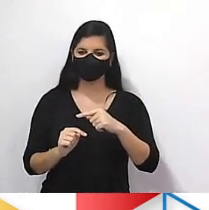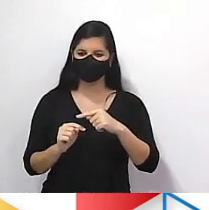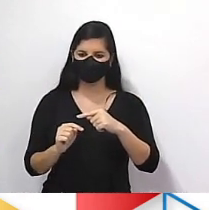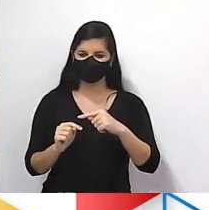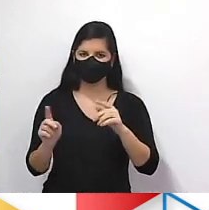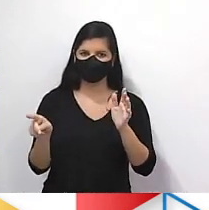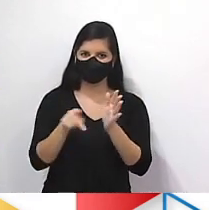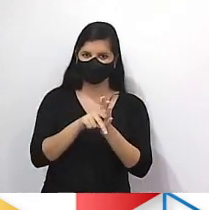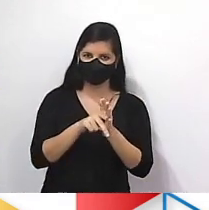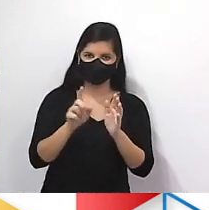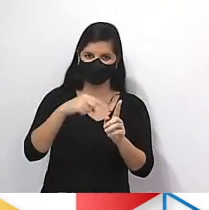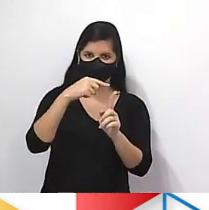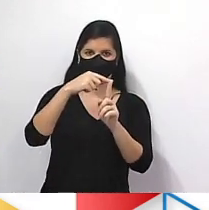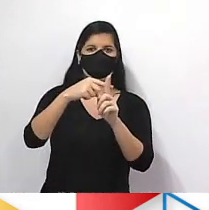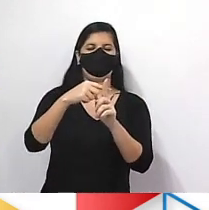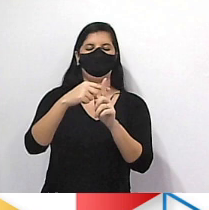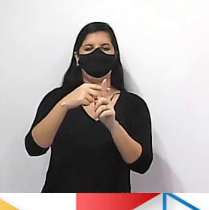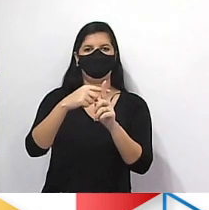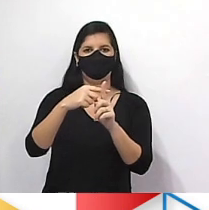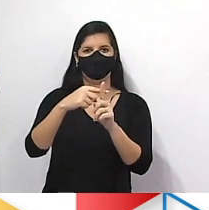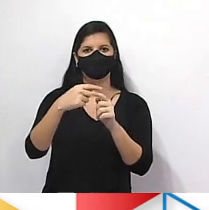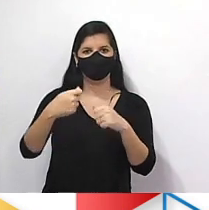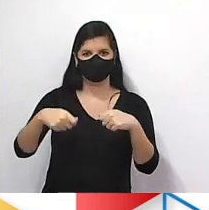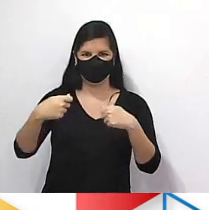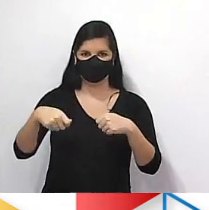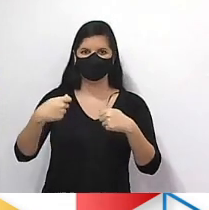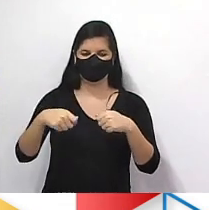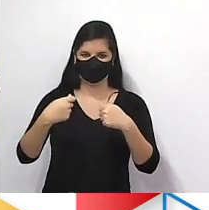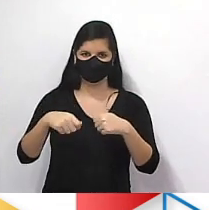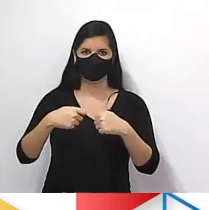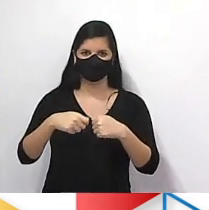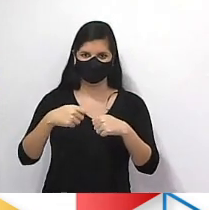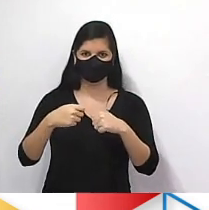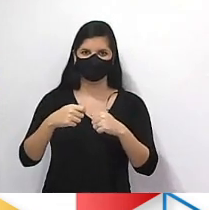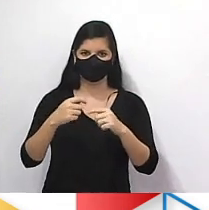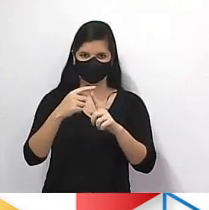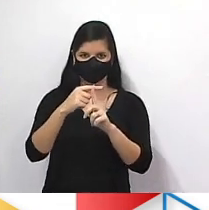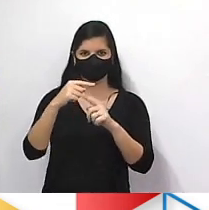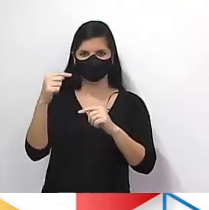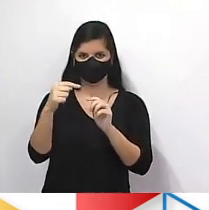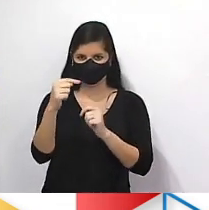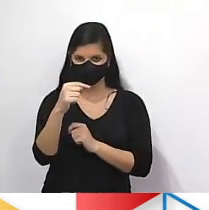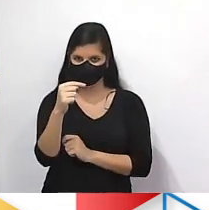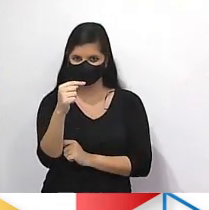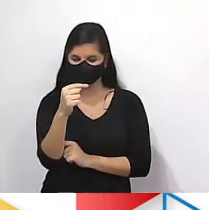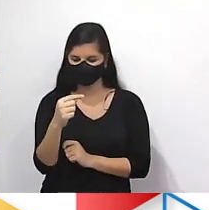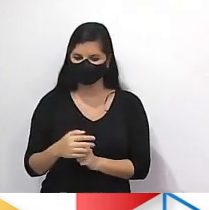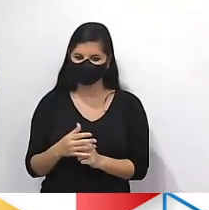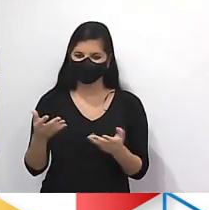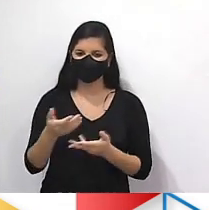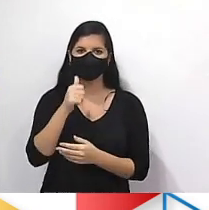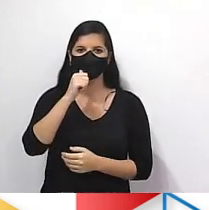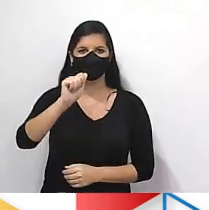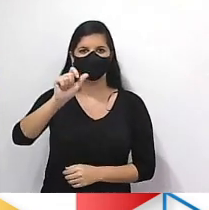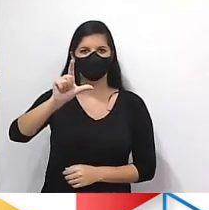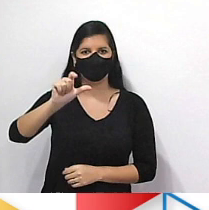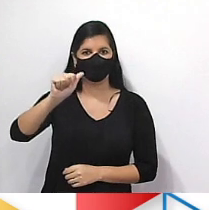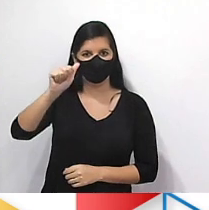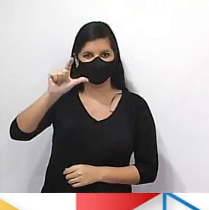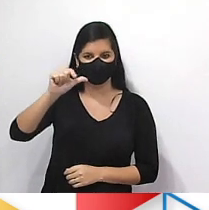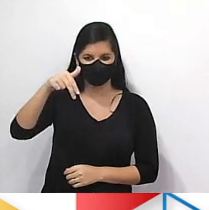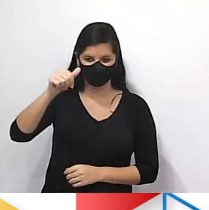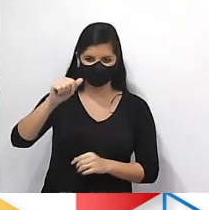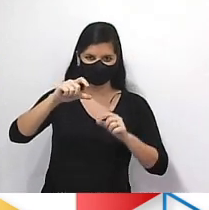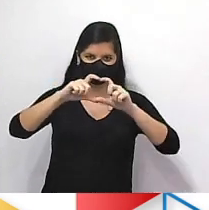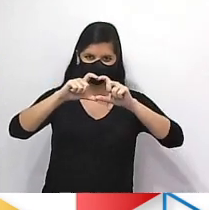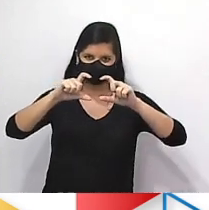fazendo parte da soma, ela também precisa fazer parte da subtração. Então, agora a Alana tem uma tira